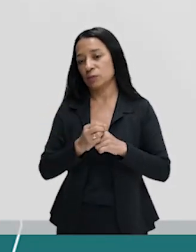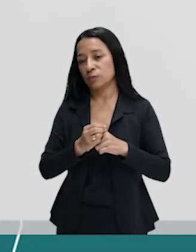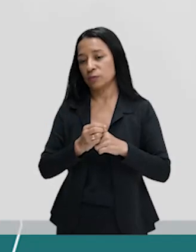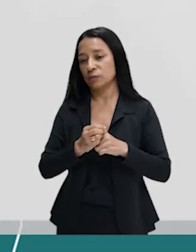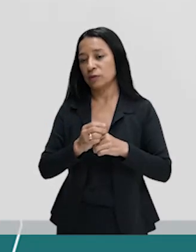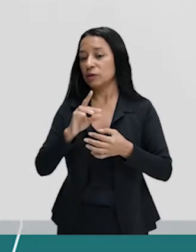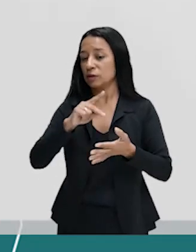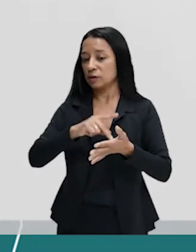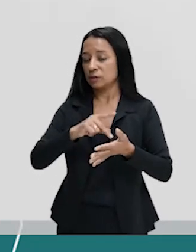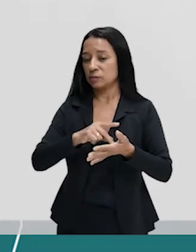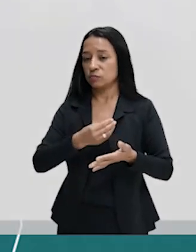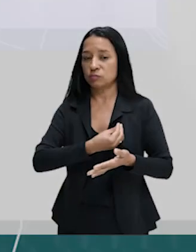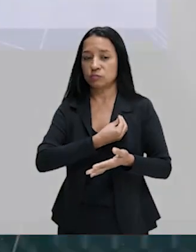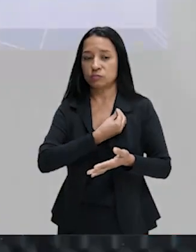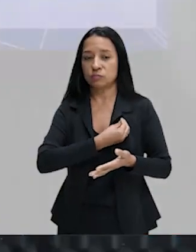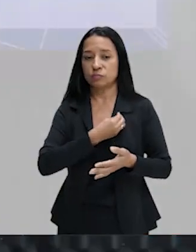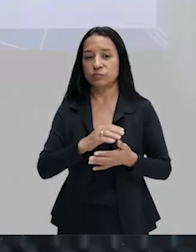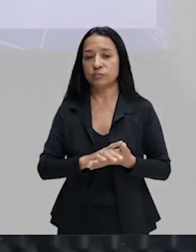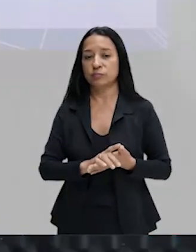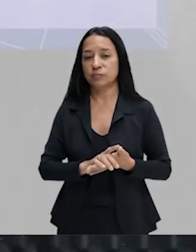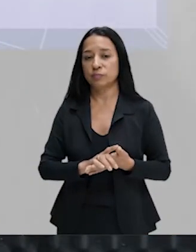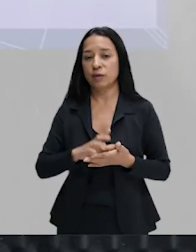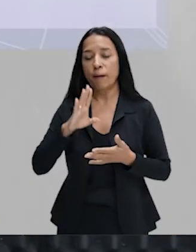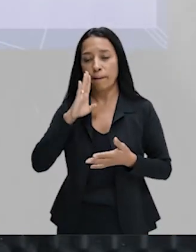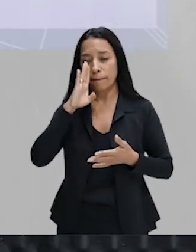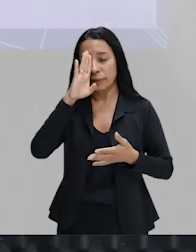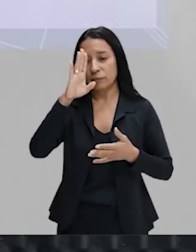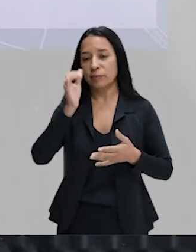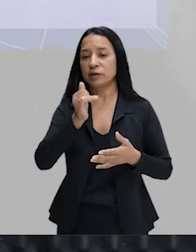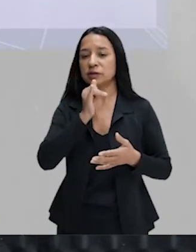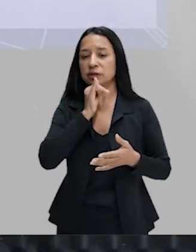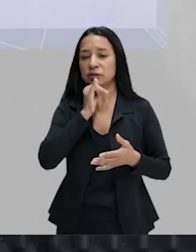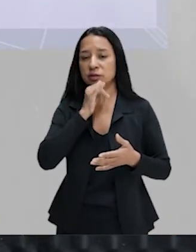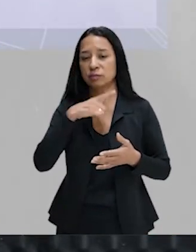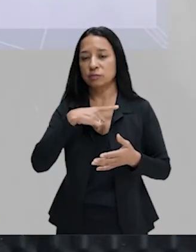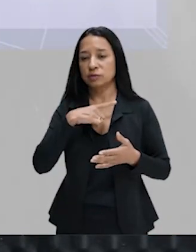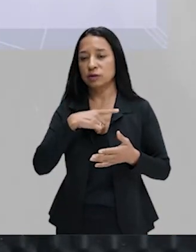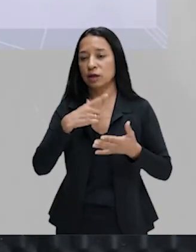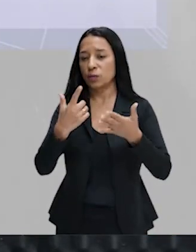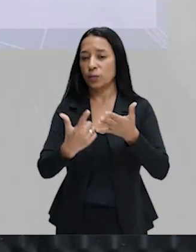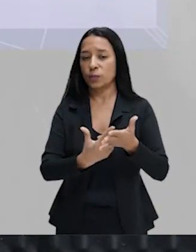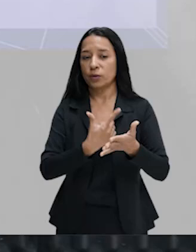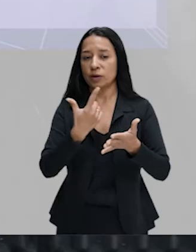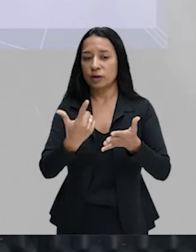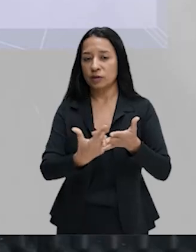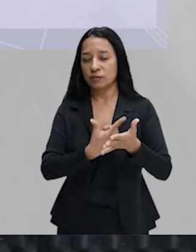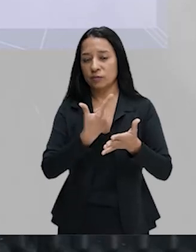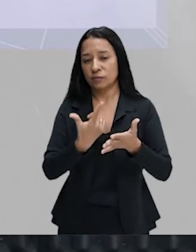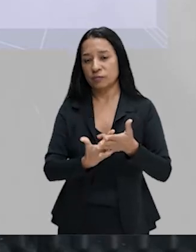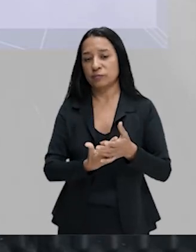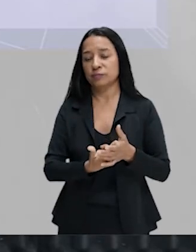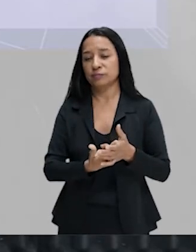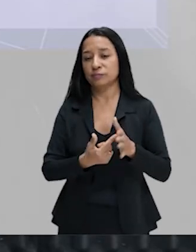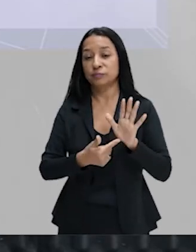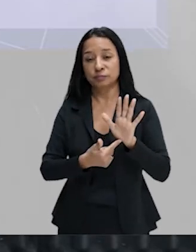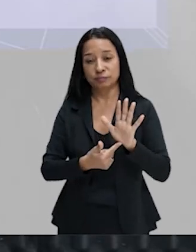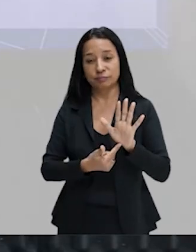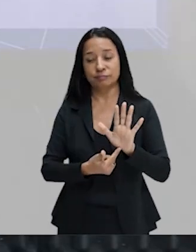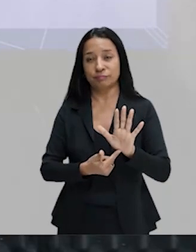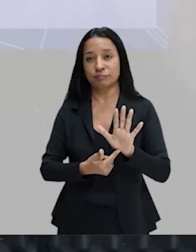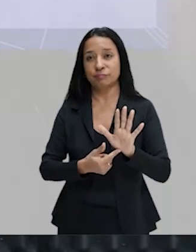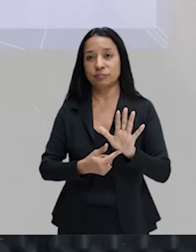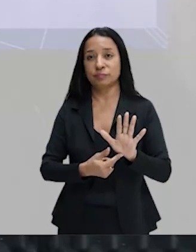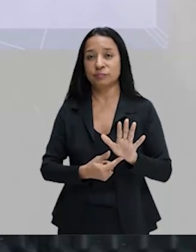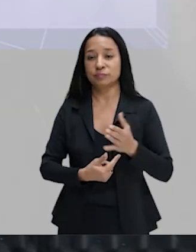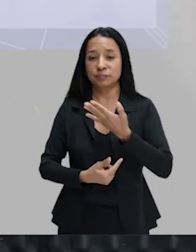está a obra Grandes Sertões Veredas, de José de Guimarães Rosa. Então aqui eu já entro um